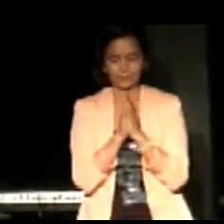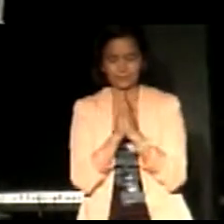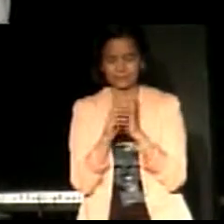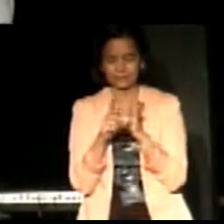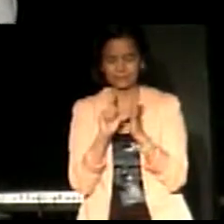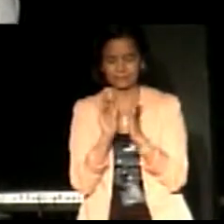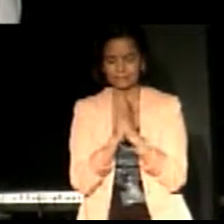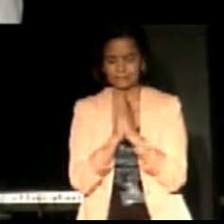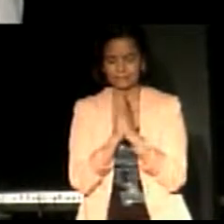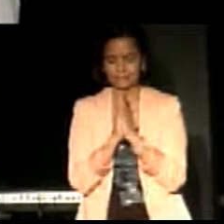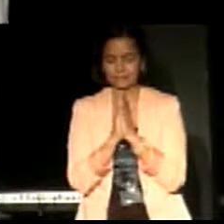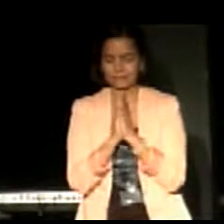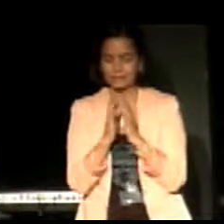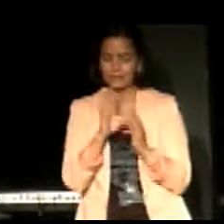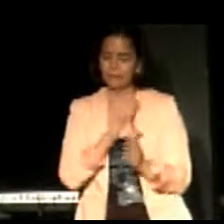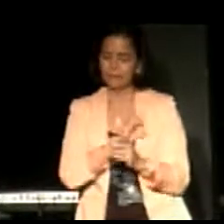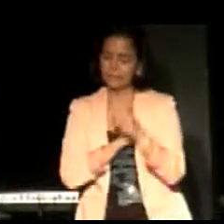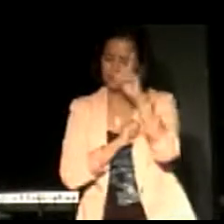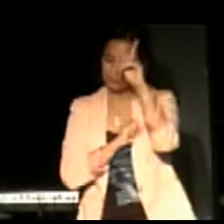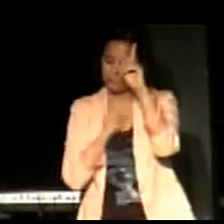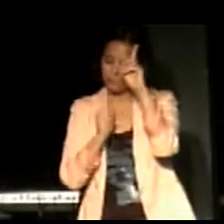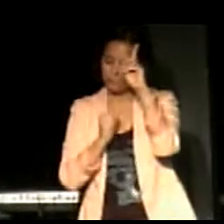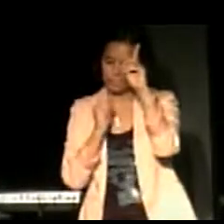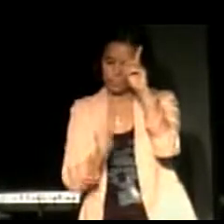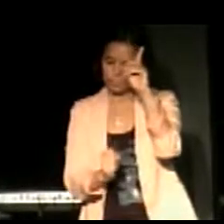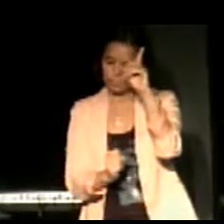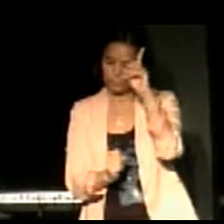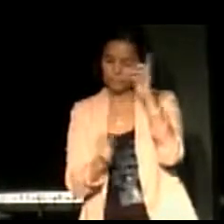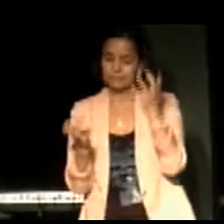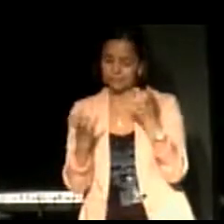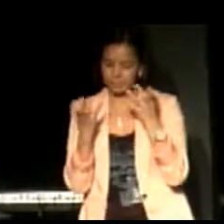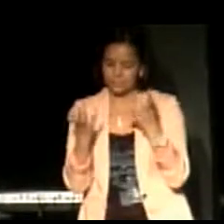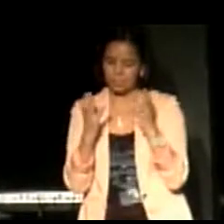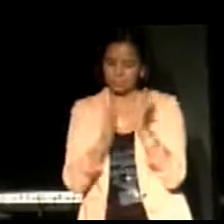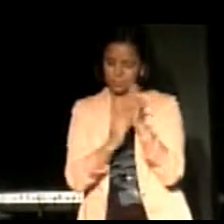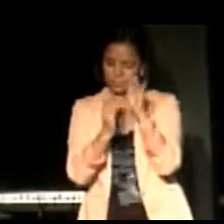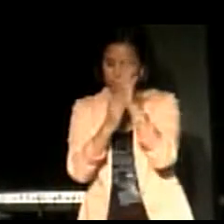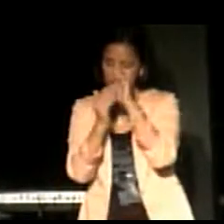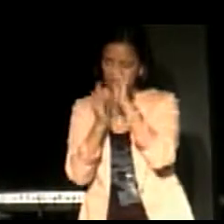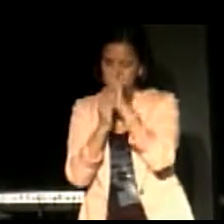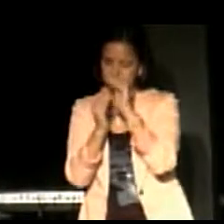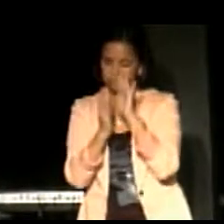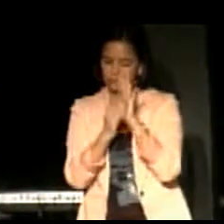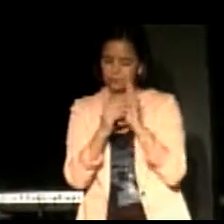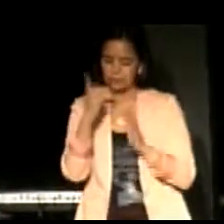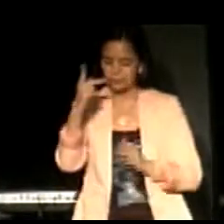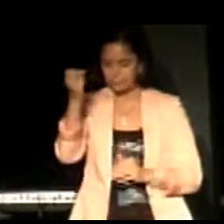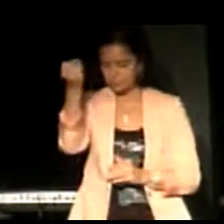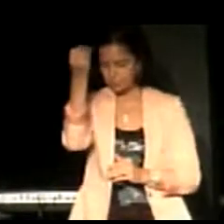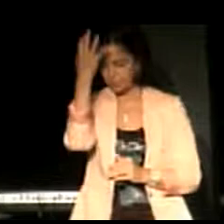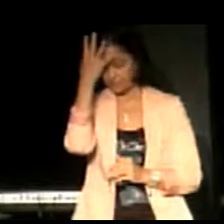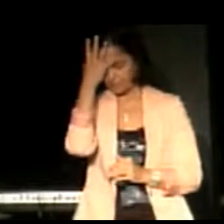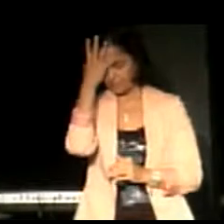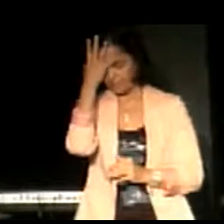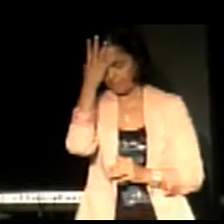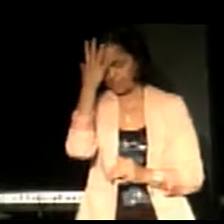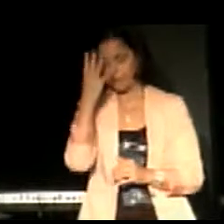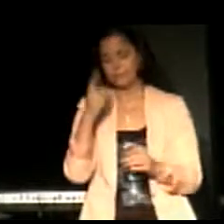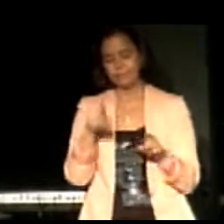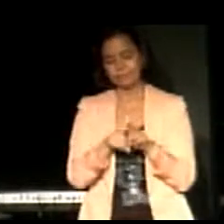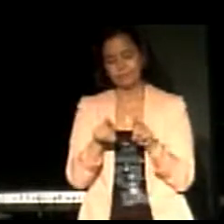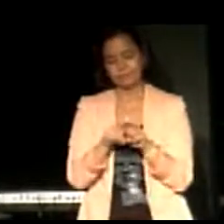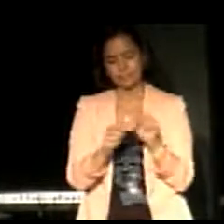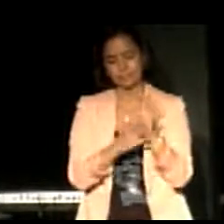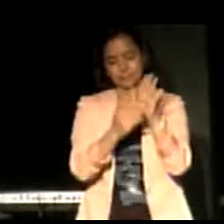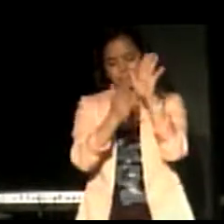continuarmos. Amado Deus Todo-Poderoso, nós queremos te louvar e te bendizer pela tua graça. Te louvar e